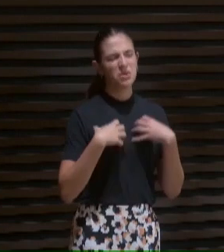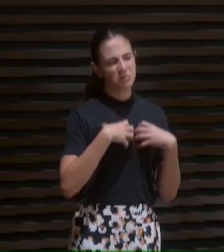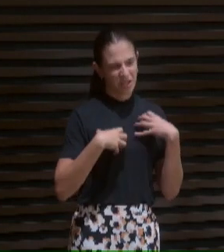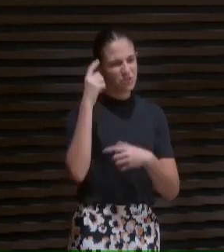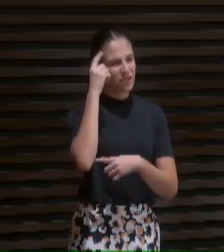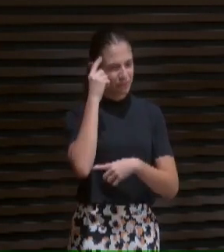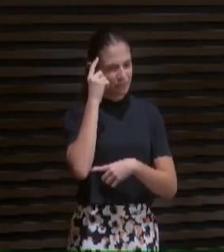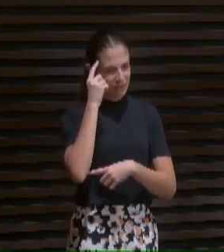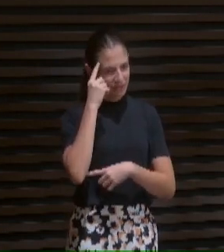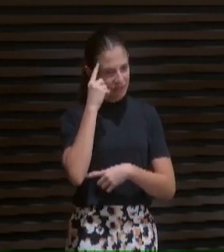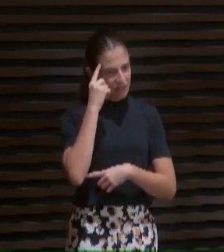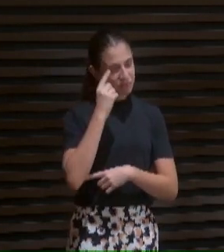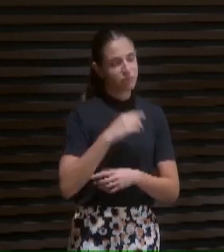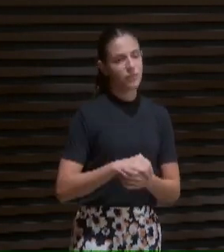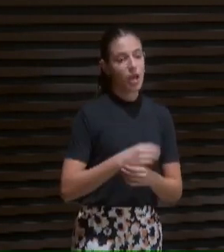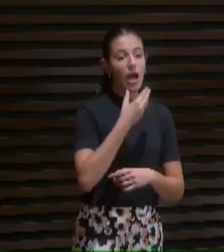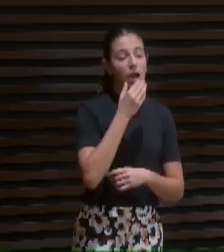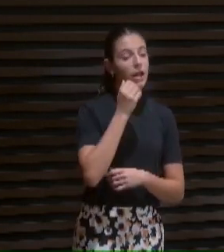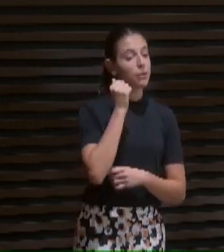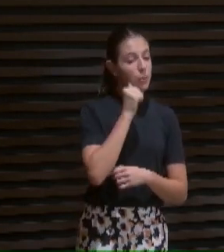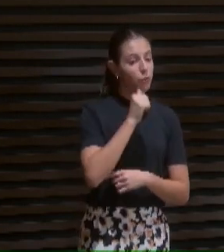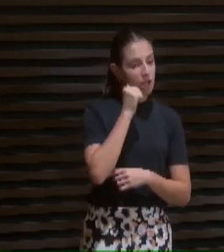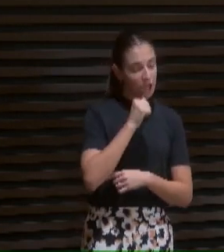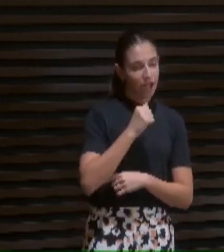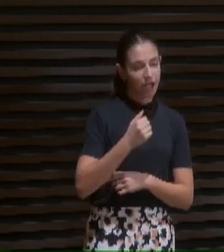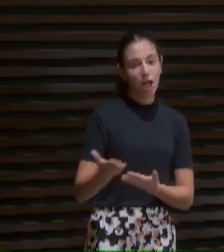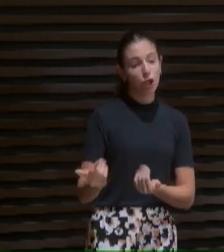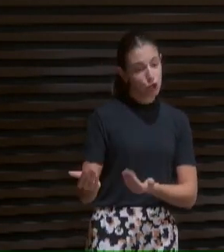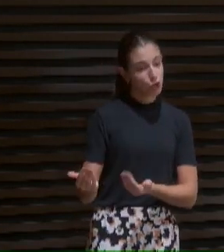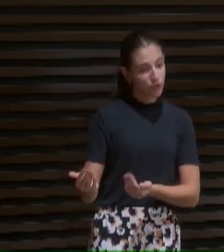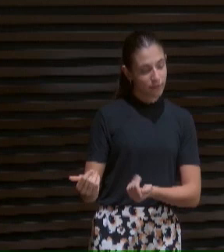Ela ainda estava jovem, porque ela nasceu em outubro de 1939,